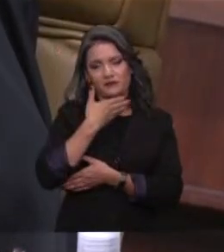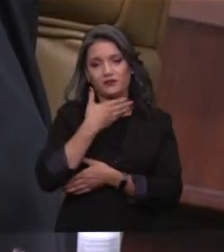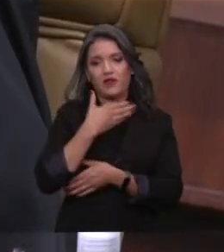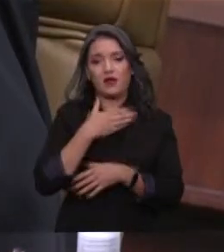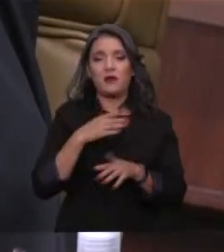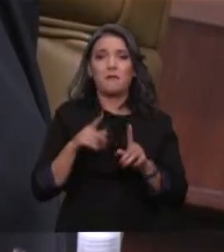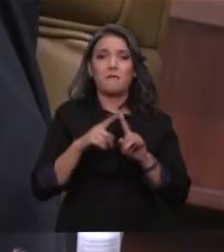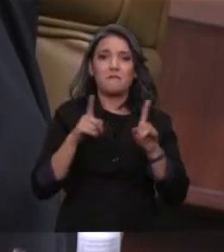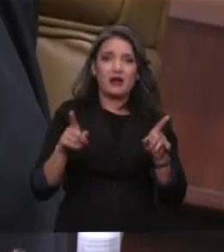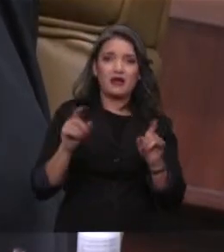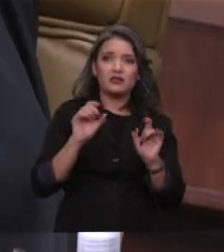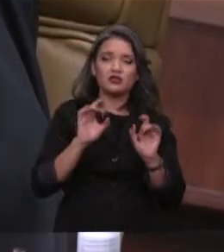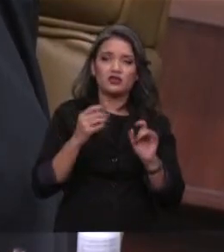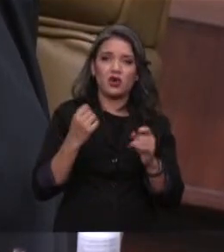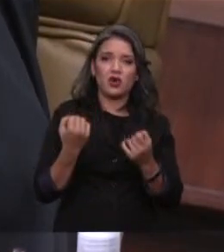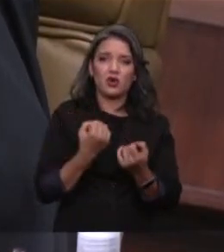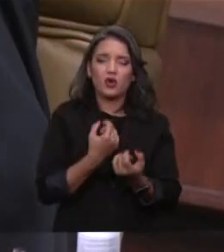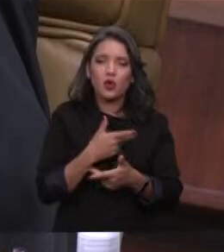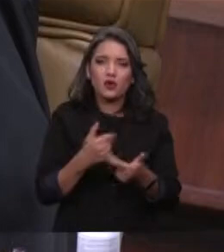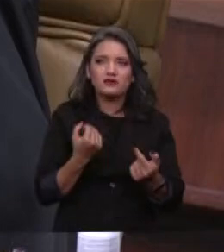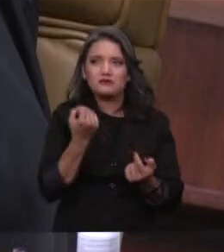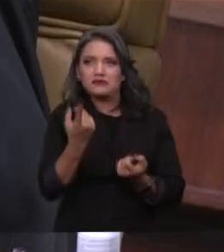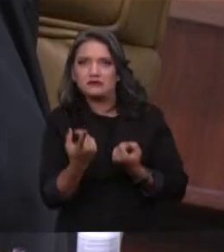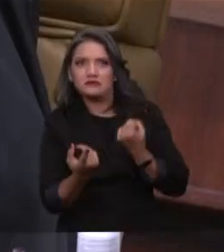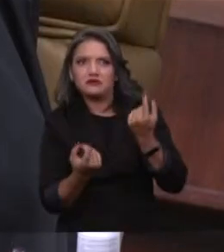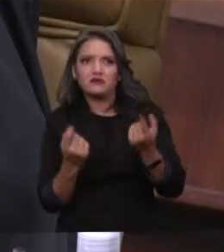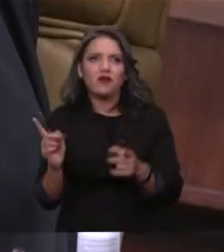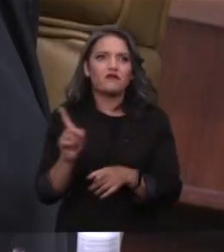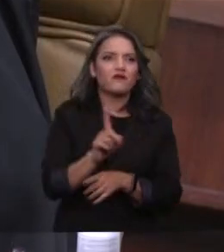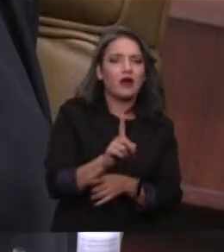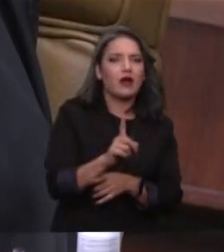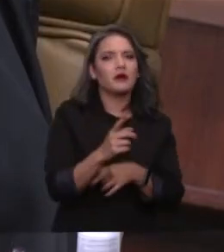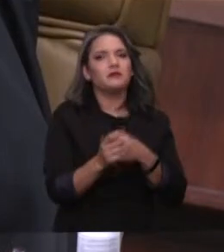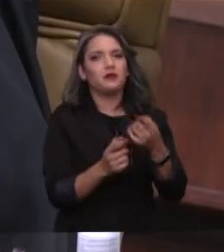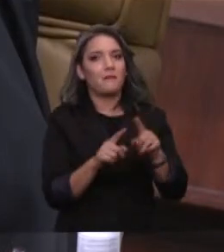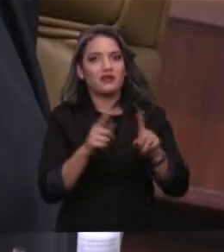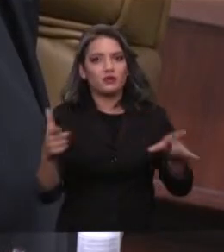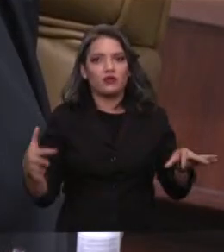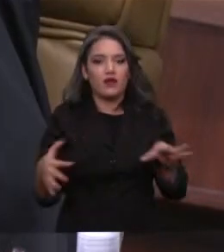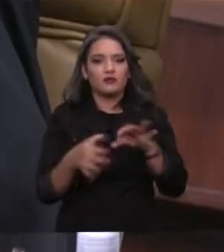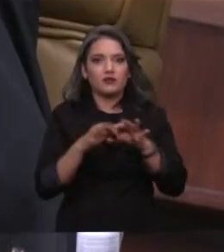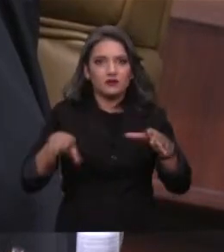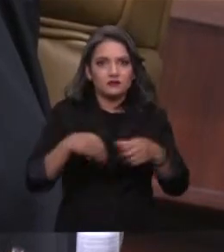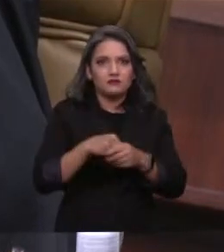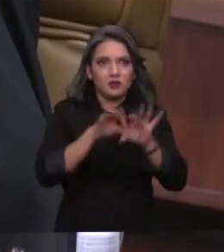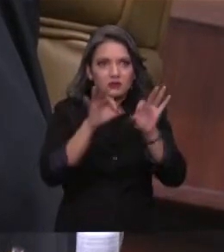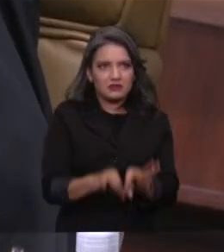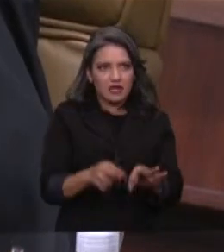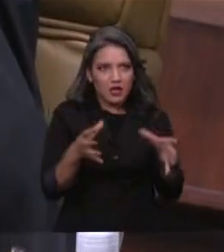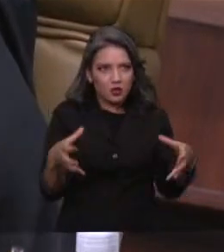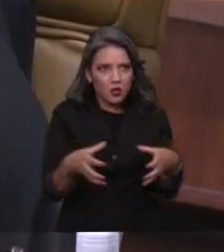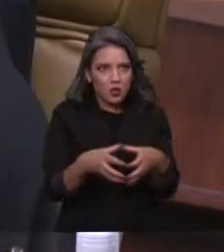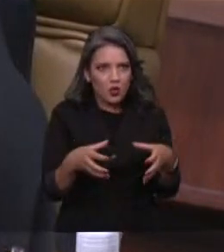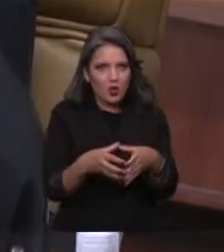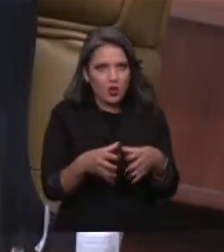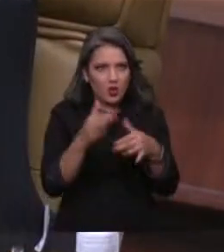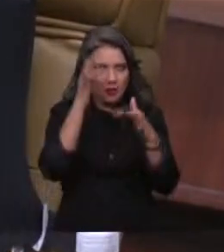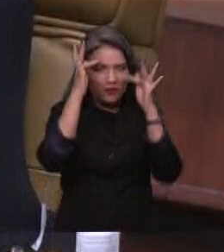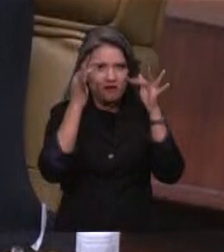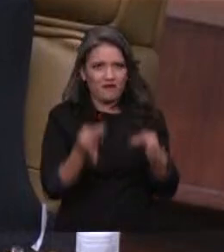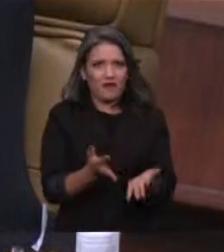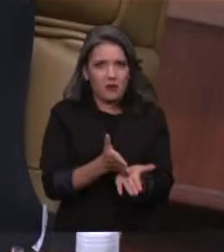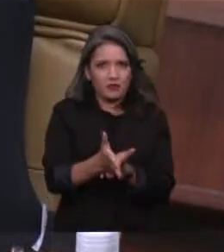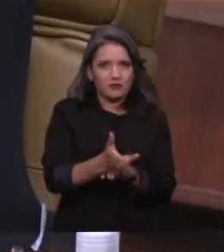concurso eventual, sem o fim de se unir estavelmente ao então senador e seu grupo com a intenção